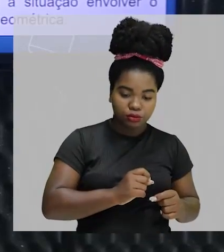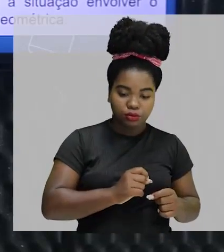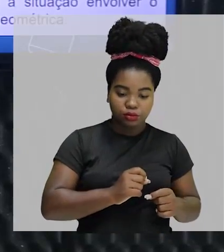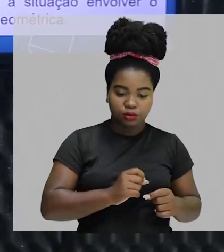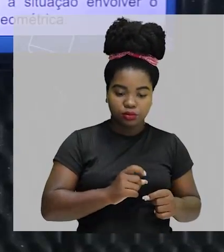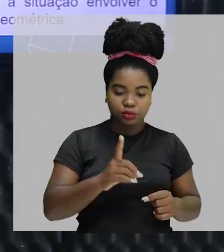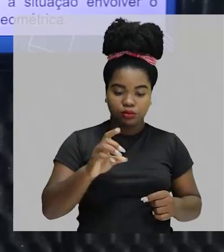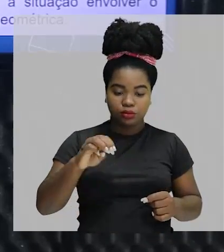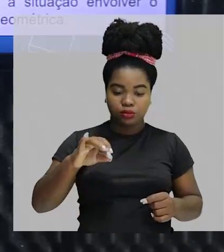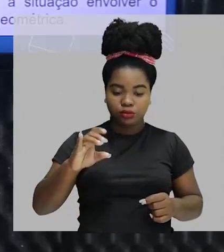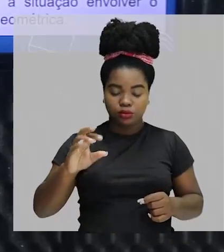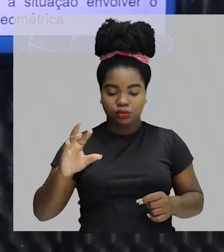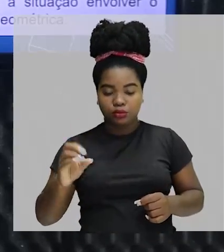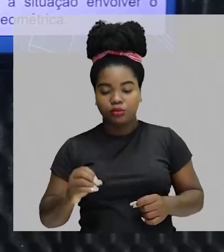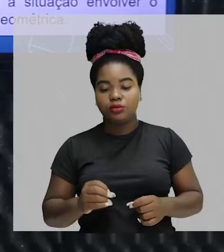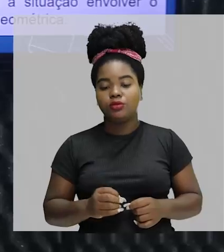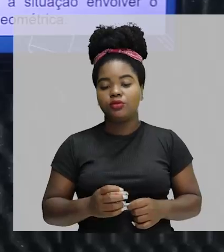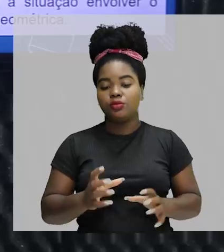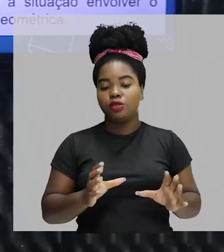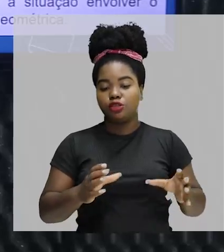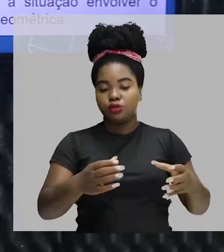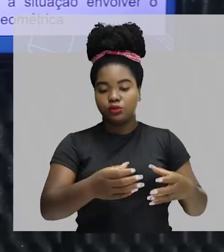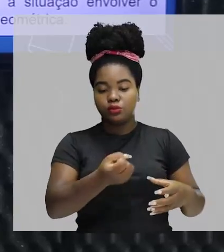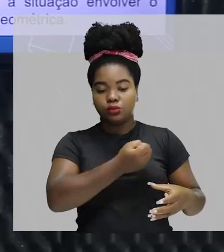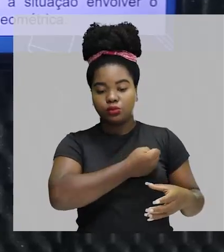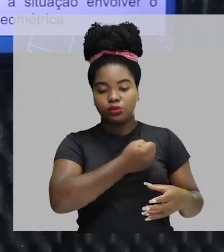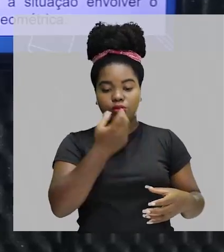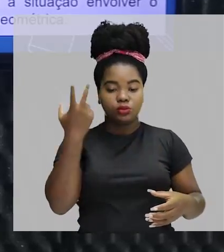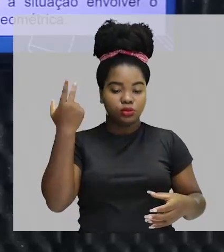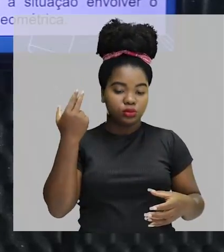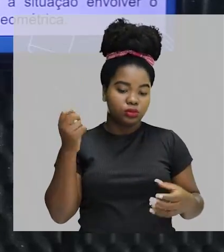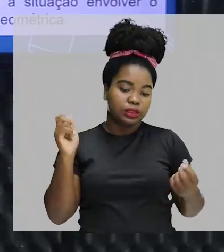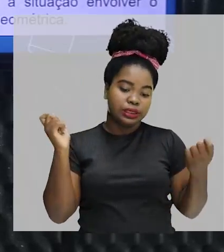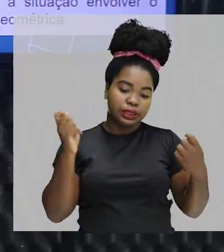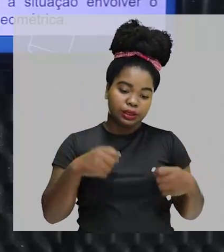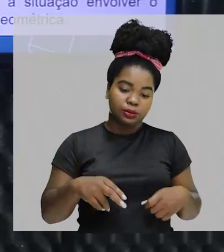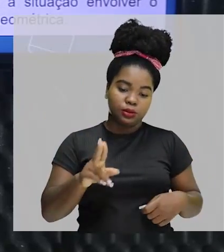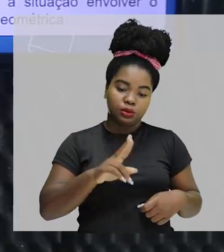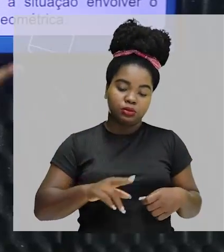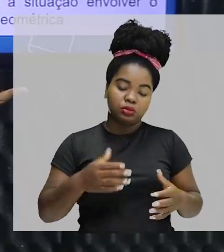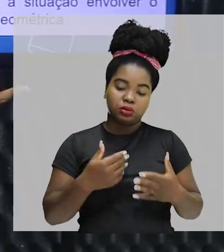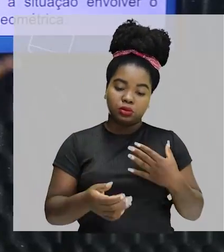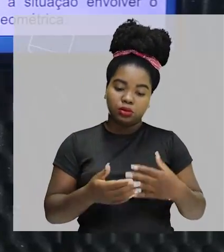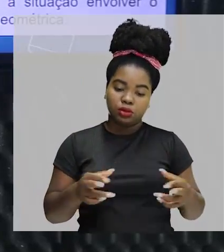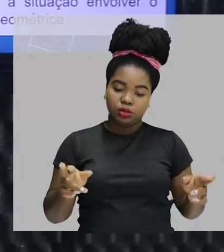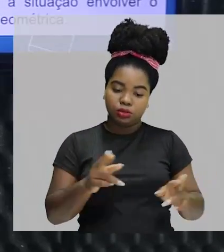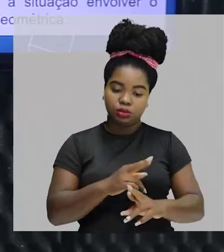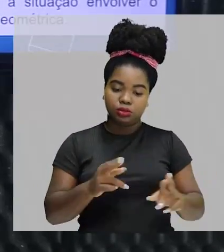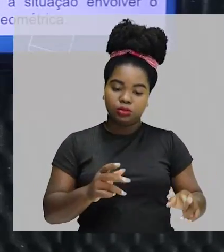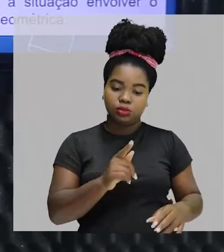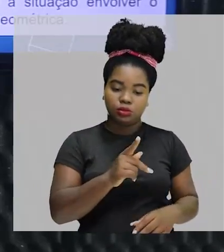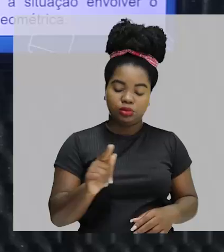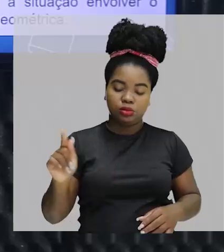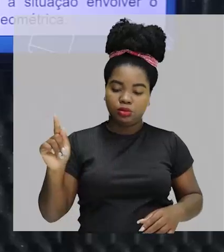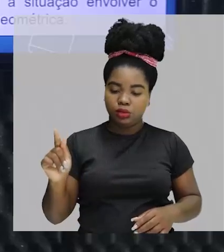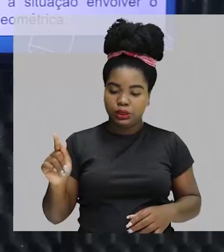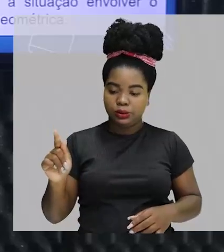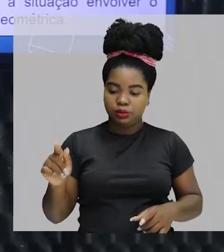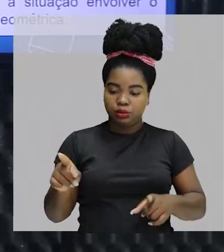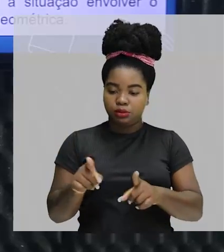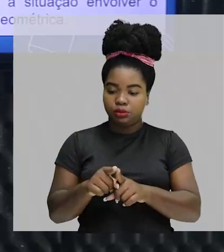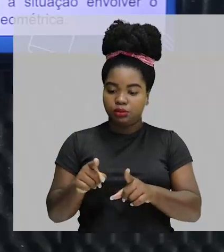domínio conjunto dos números naturais, eu posso utilizar qualquer uma dessas relações. Eu posso usar tanto PG